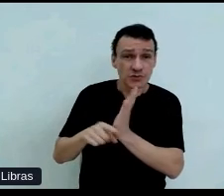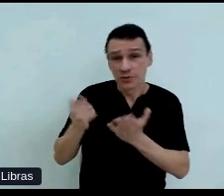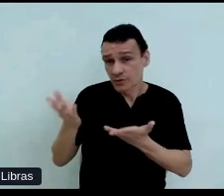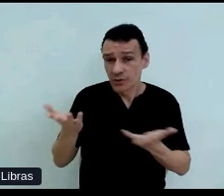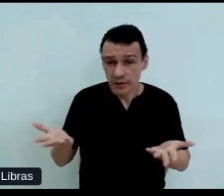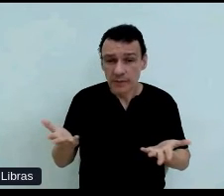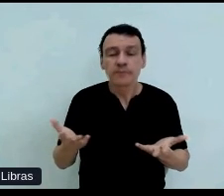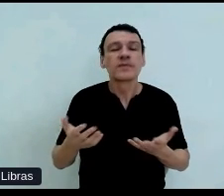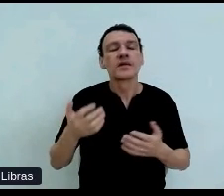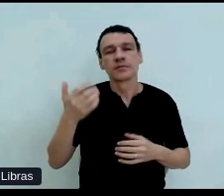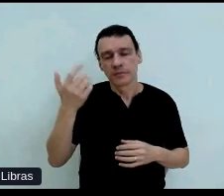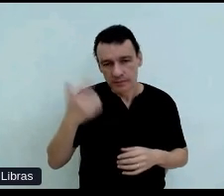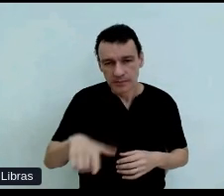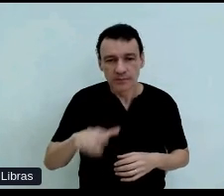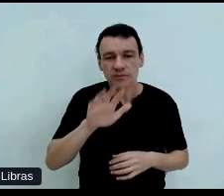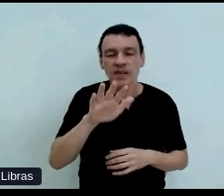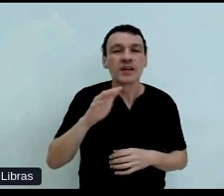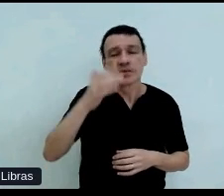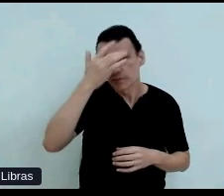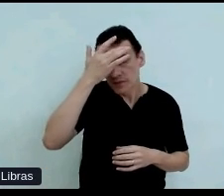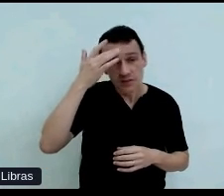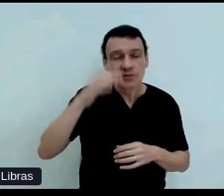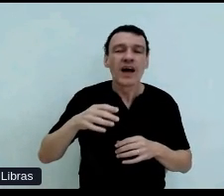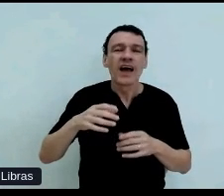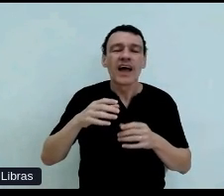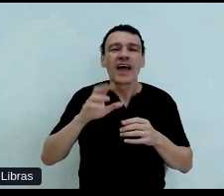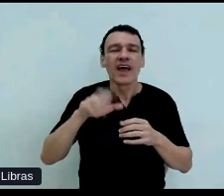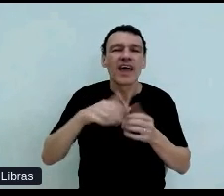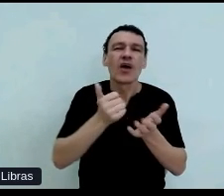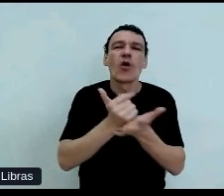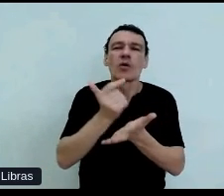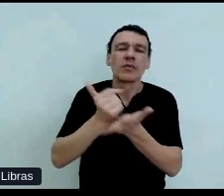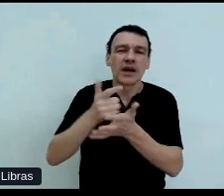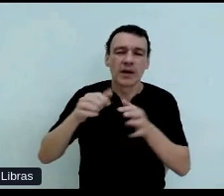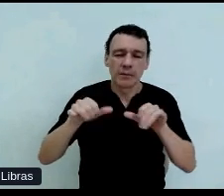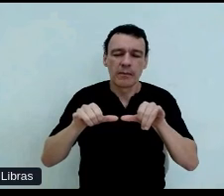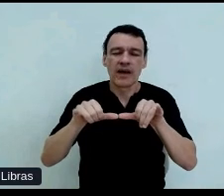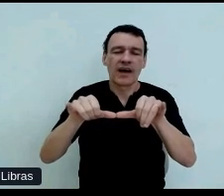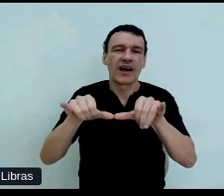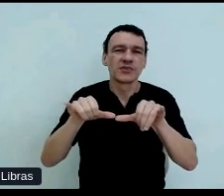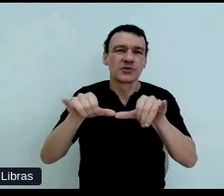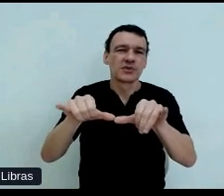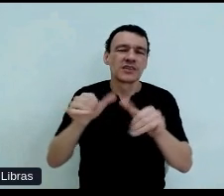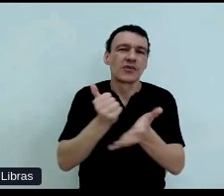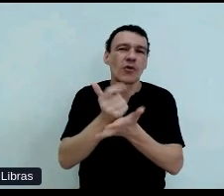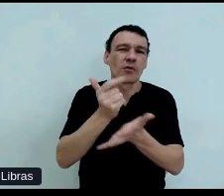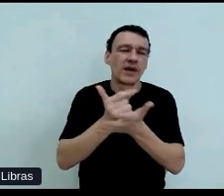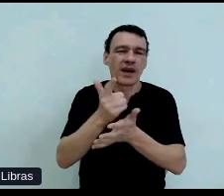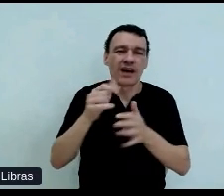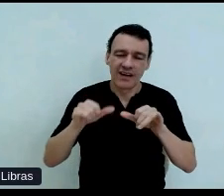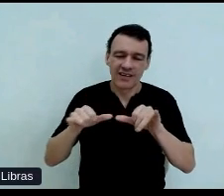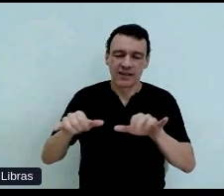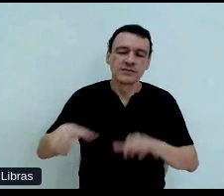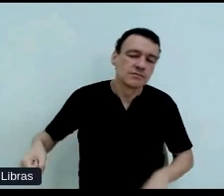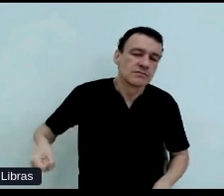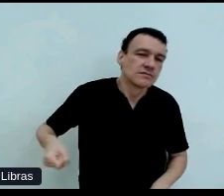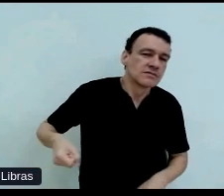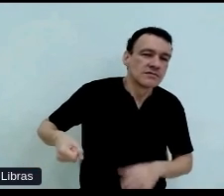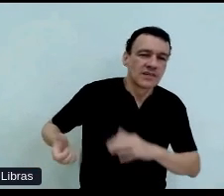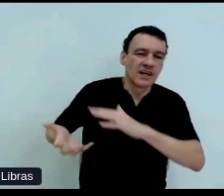uma mãe, por exemplo, que está com o carrinho de bebê, então ela vai passar por ali. Uma outra acessibilidade situacional que eu